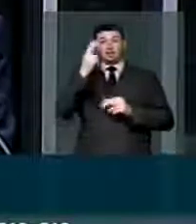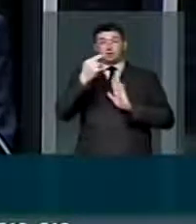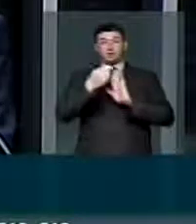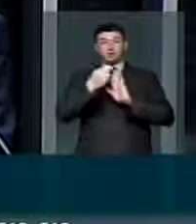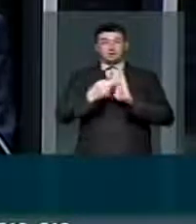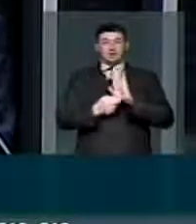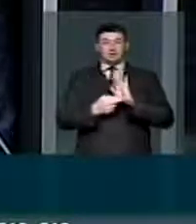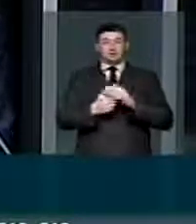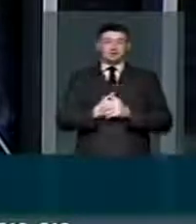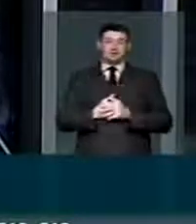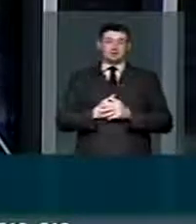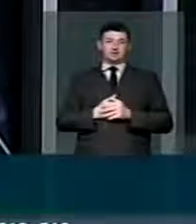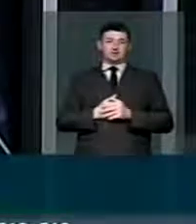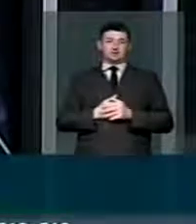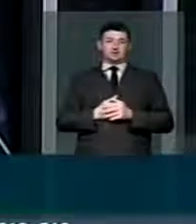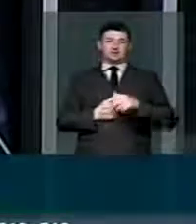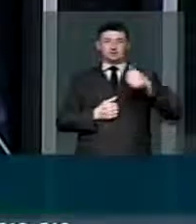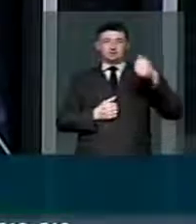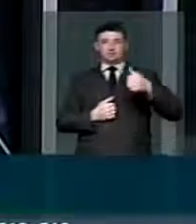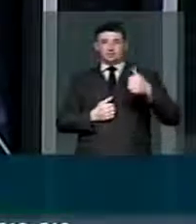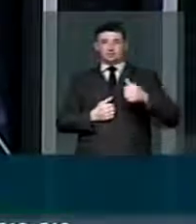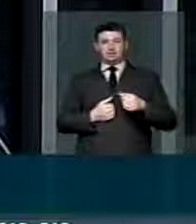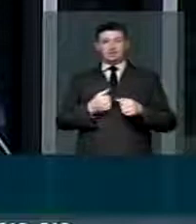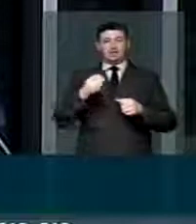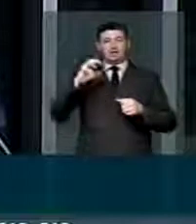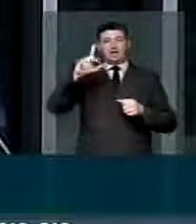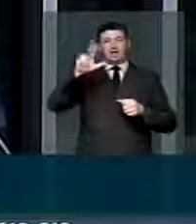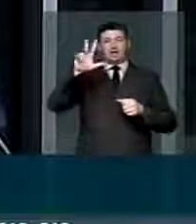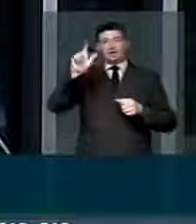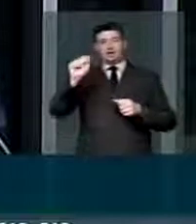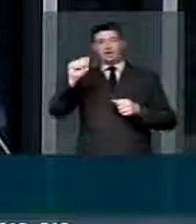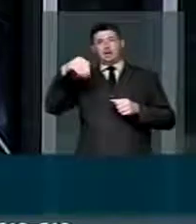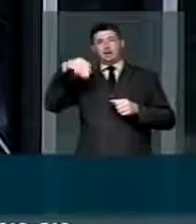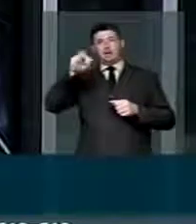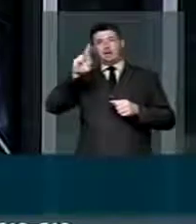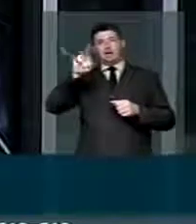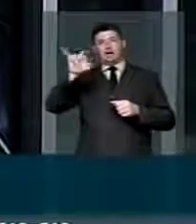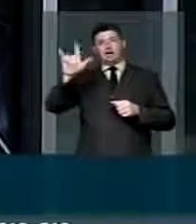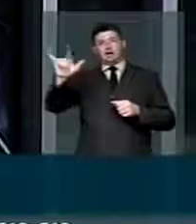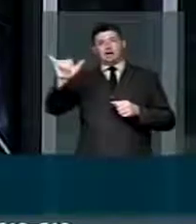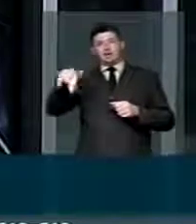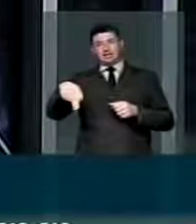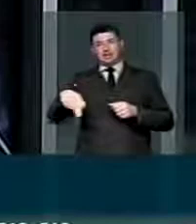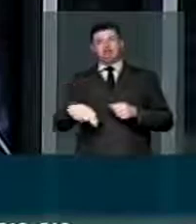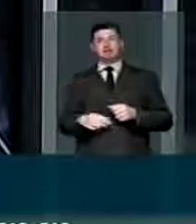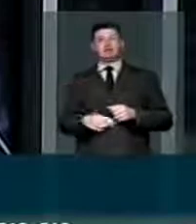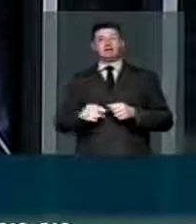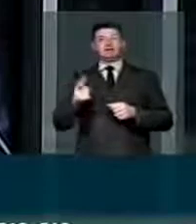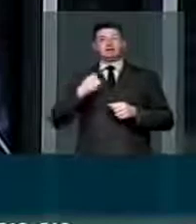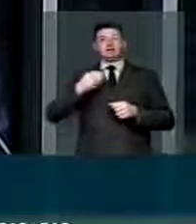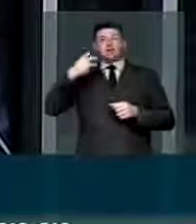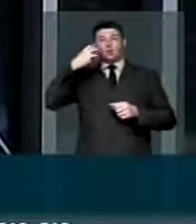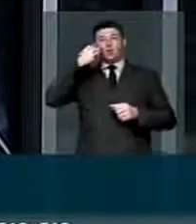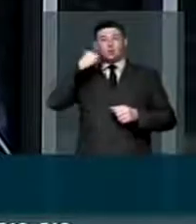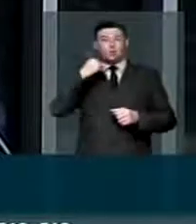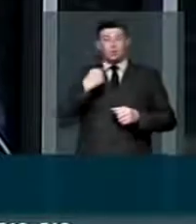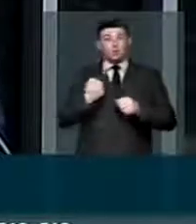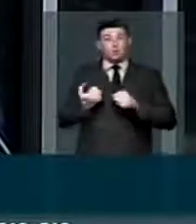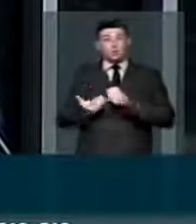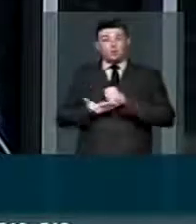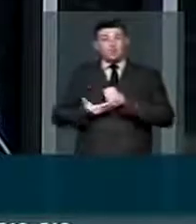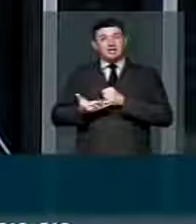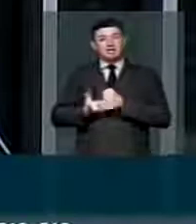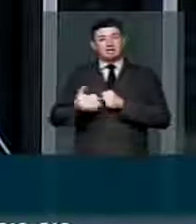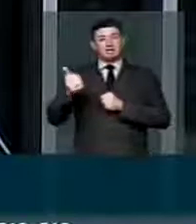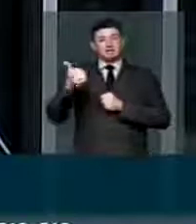cláusulas. Uma, a chamada cláusula Marlim, que assegurava uma rentabilidade mínima